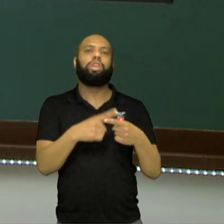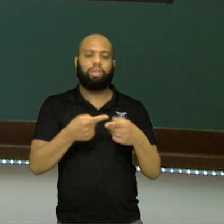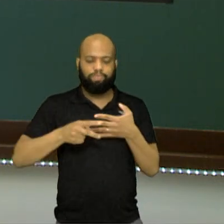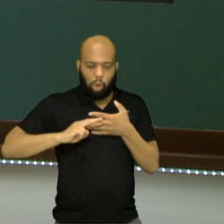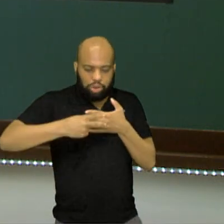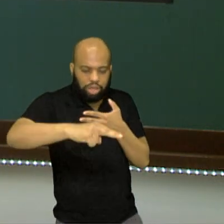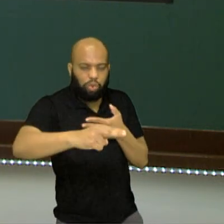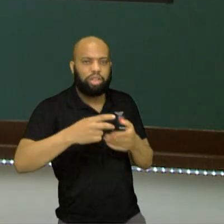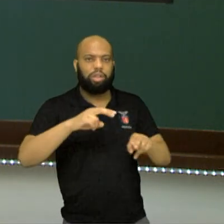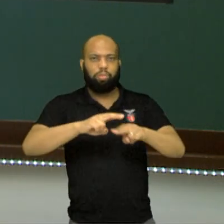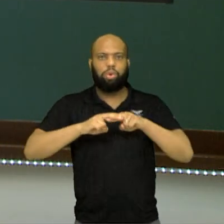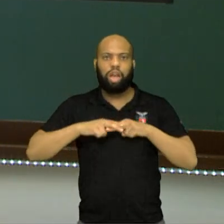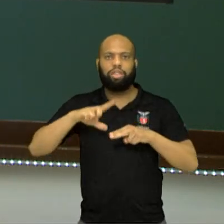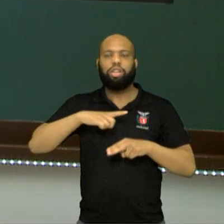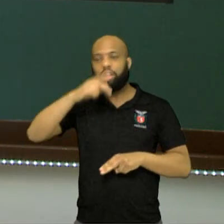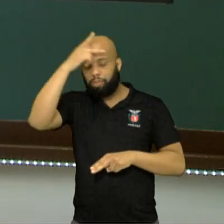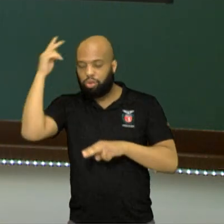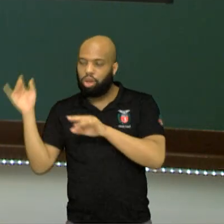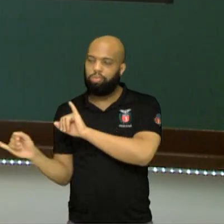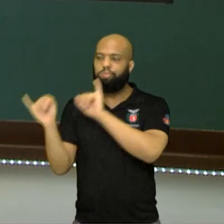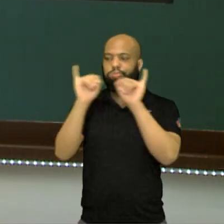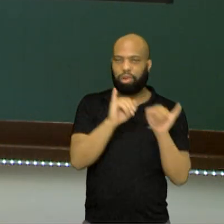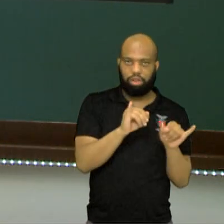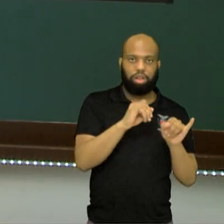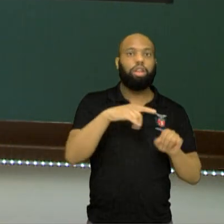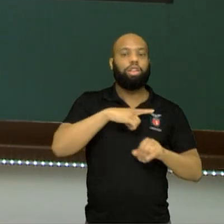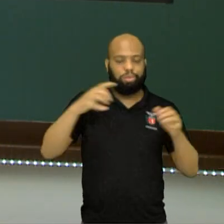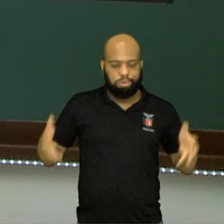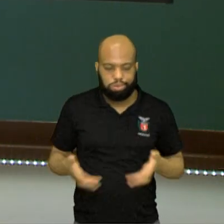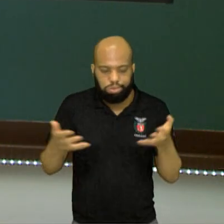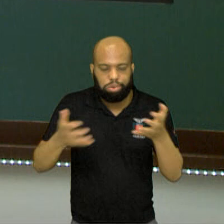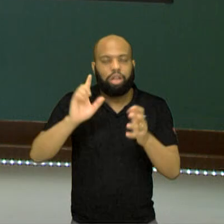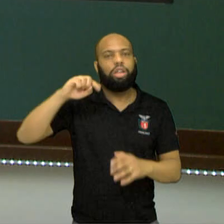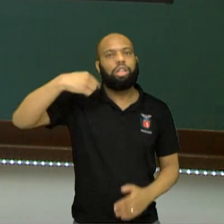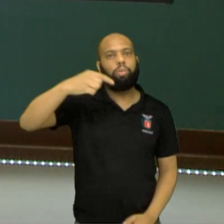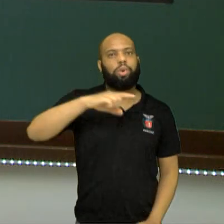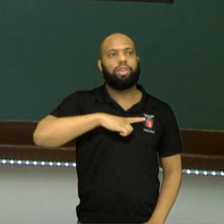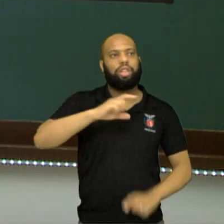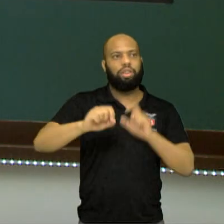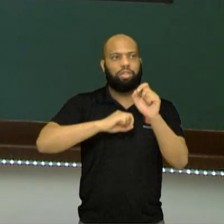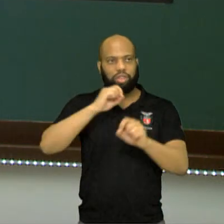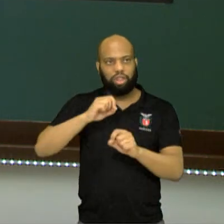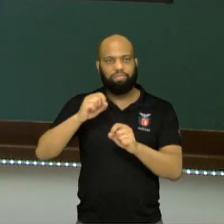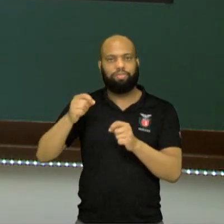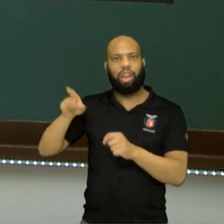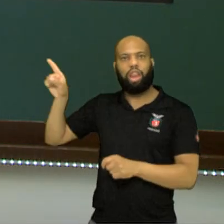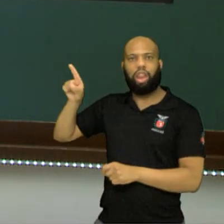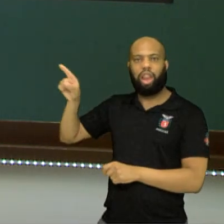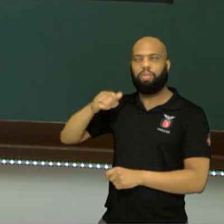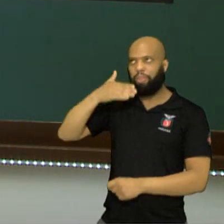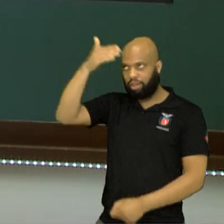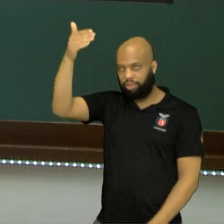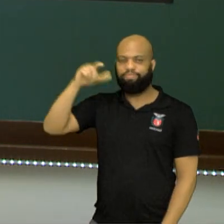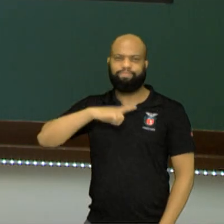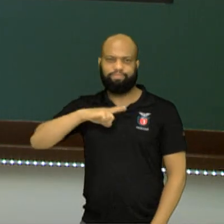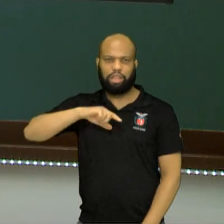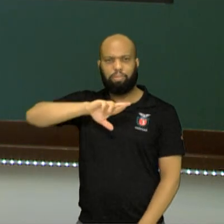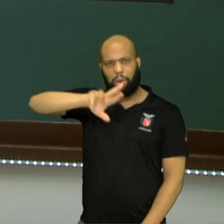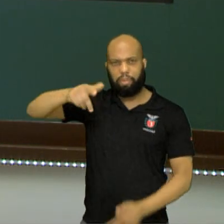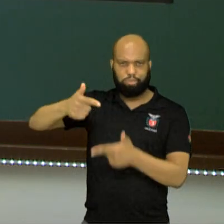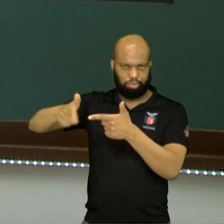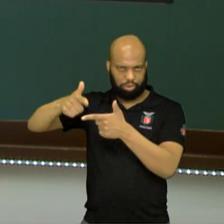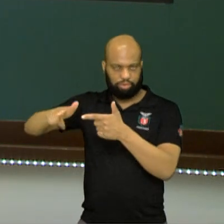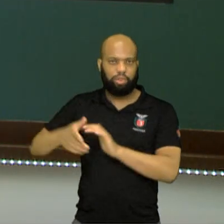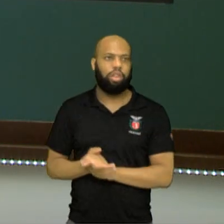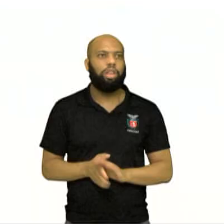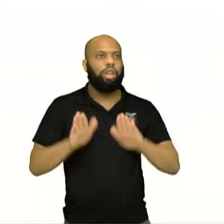da crescente onda de imigrantes, motivadas principalmente depois da Primavera Árabe. Na Europa, recentemente